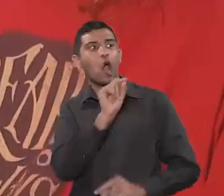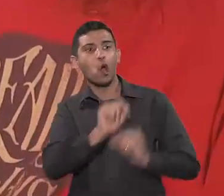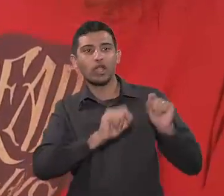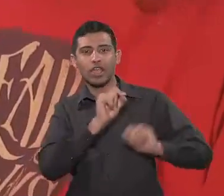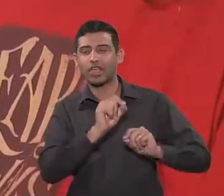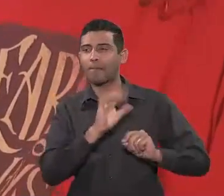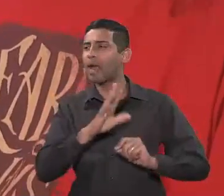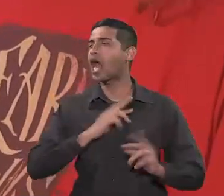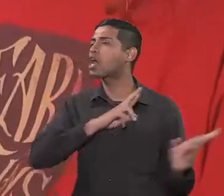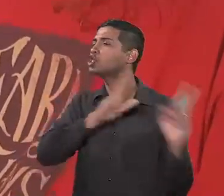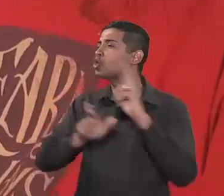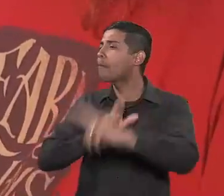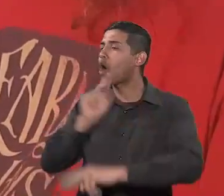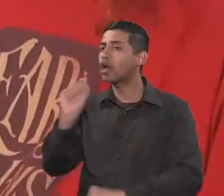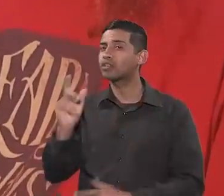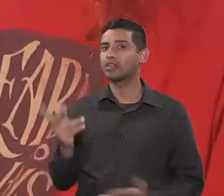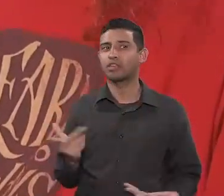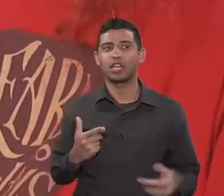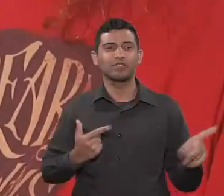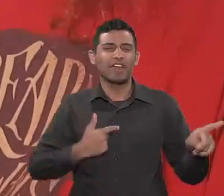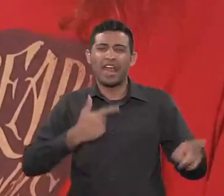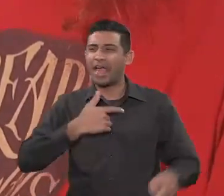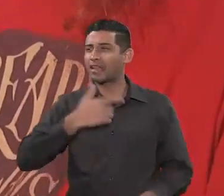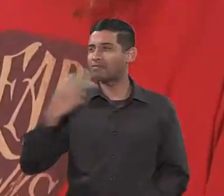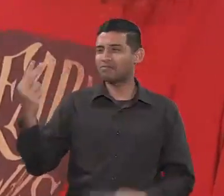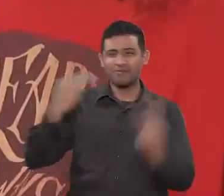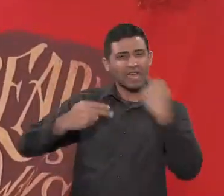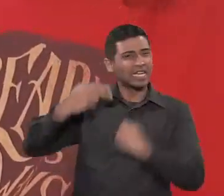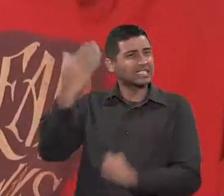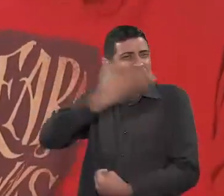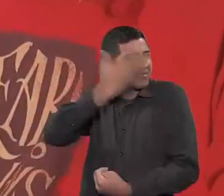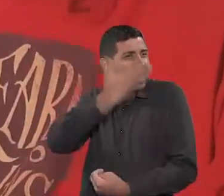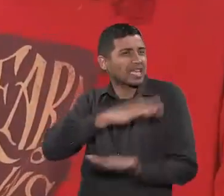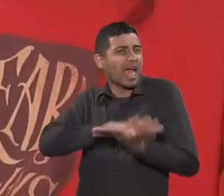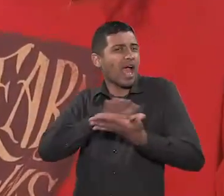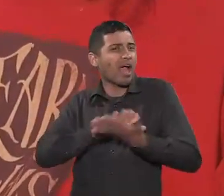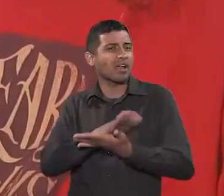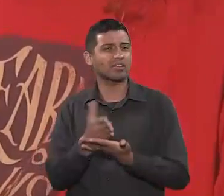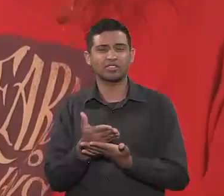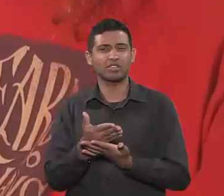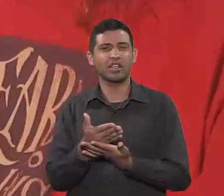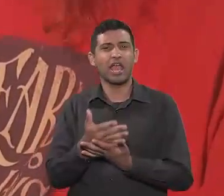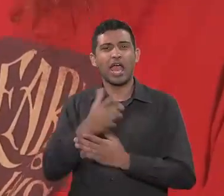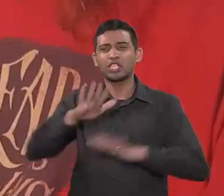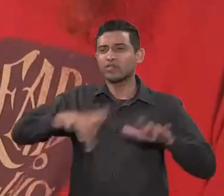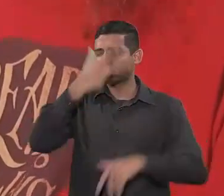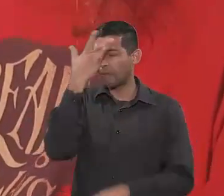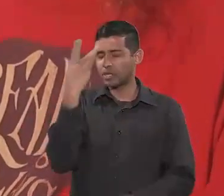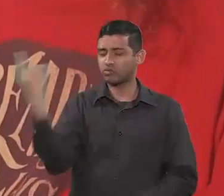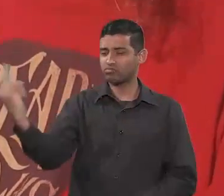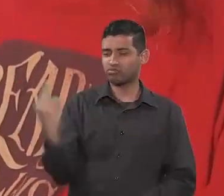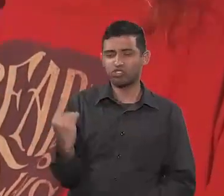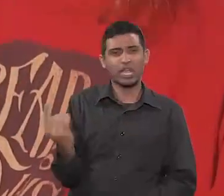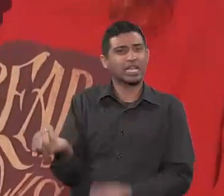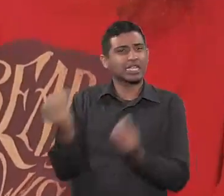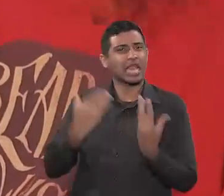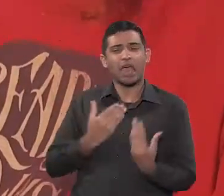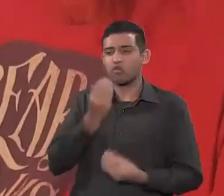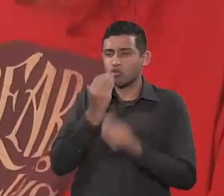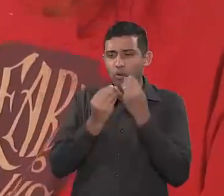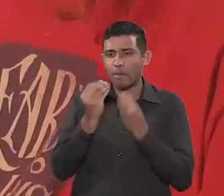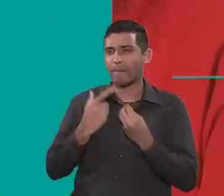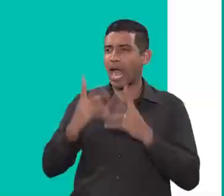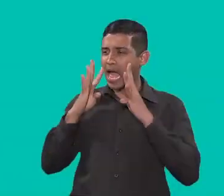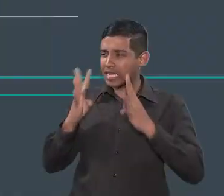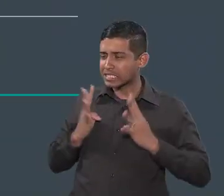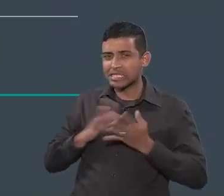as respostas? Eles falaram que eram invisíveis, que muitas vezes a pessoa chegava lá, oferecia um alimento, mas não conversava, não escutava o que eles